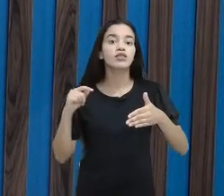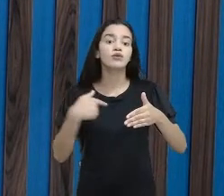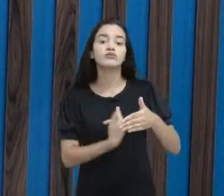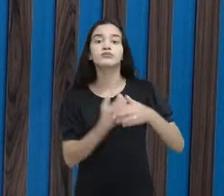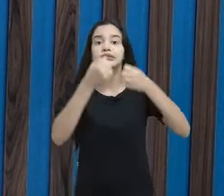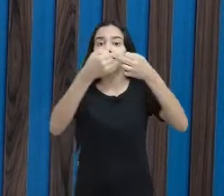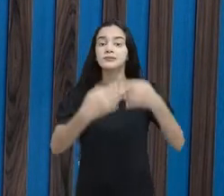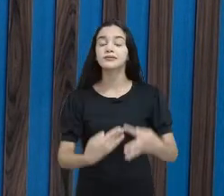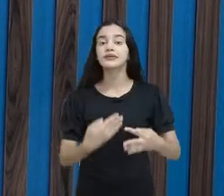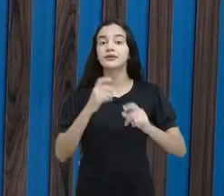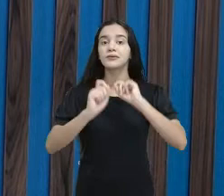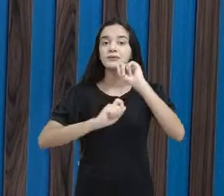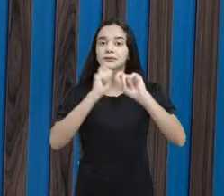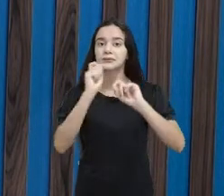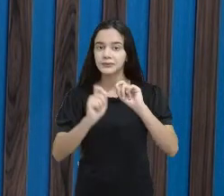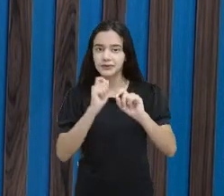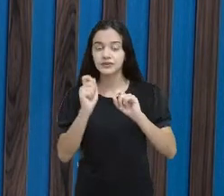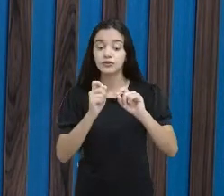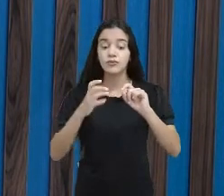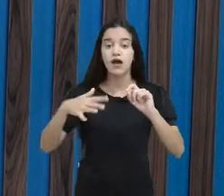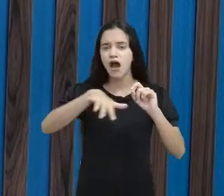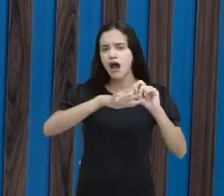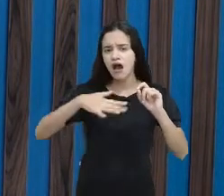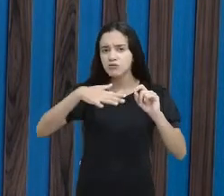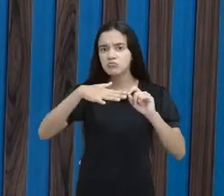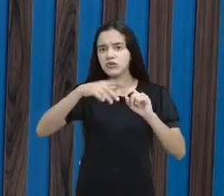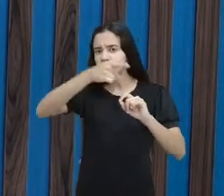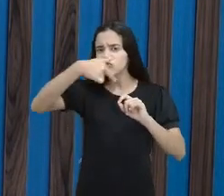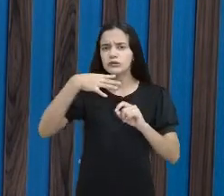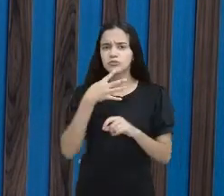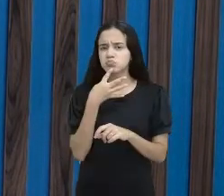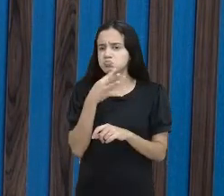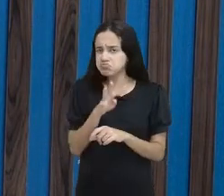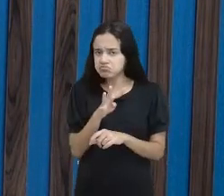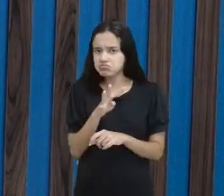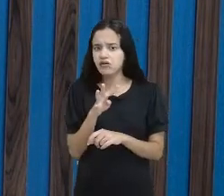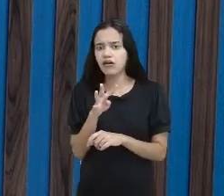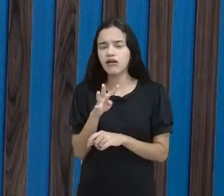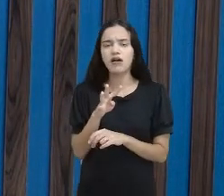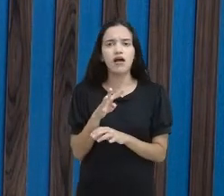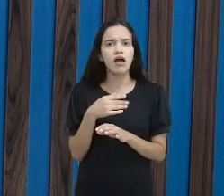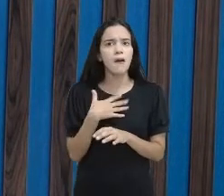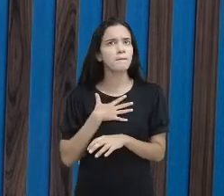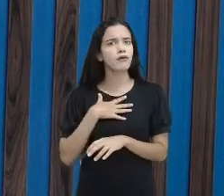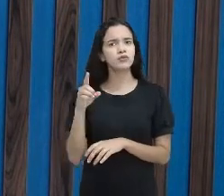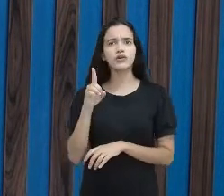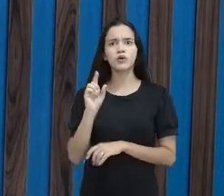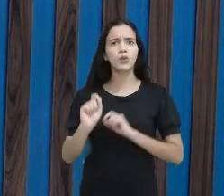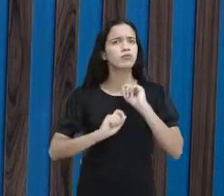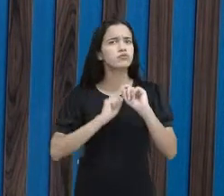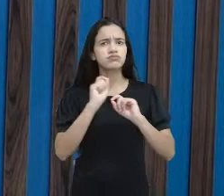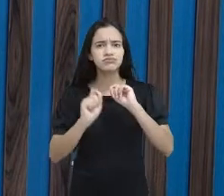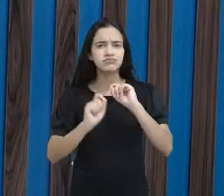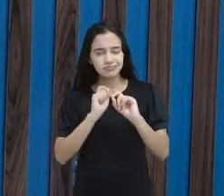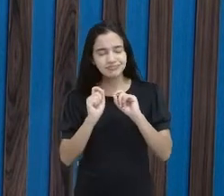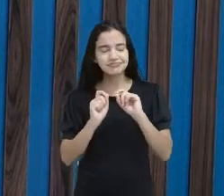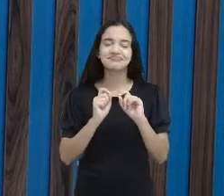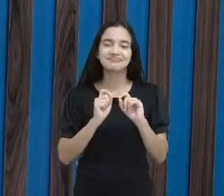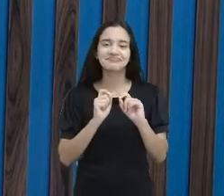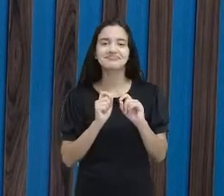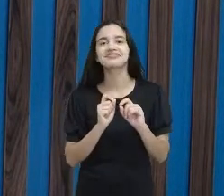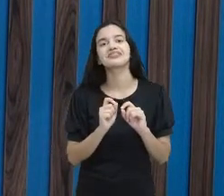de uma modalidade que talvez vocês nunca tenham escutado. E tá dizendo assim, meu Deus do céu, que é isso que eu nunca vi,